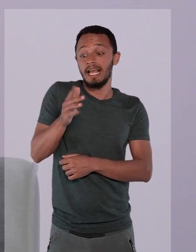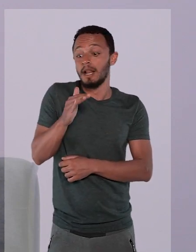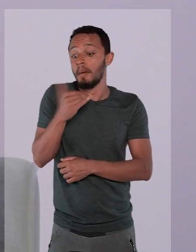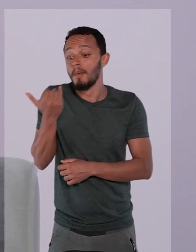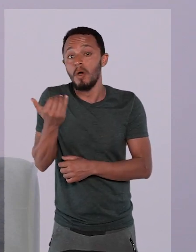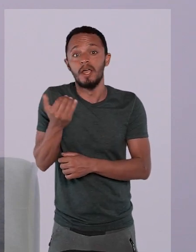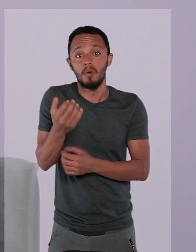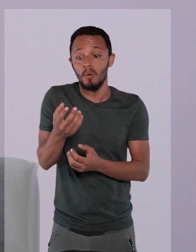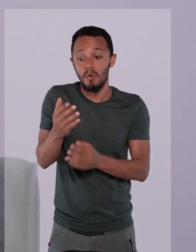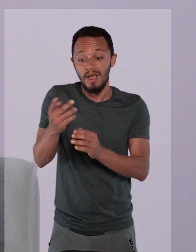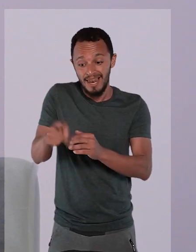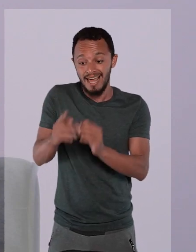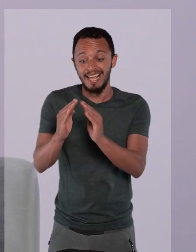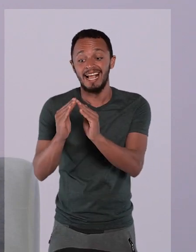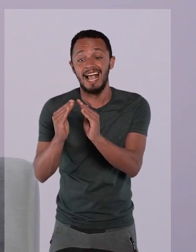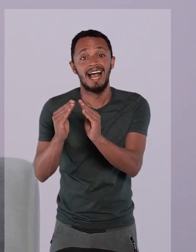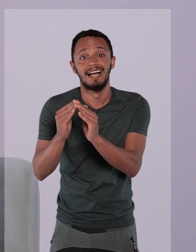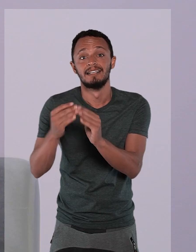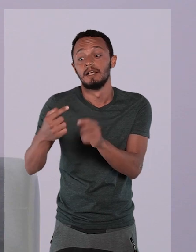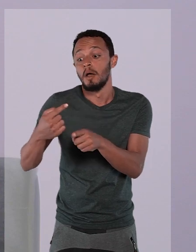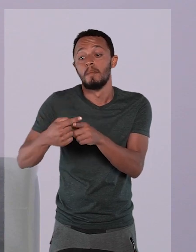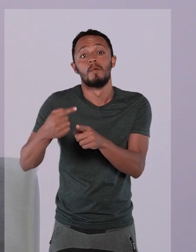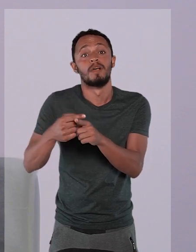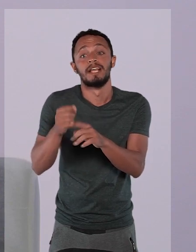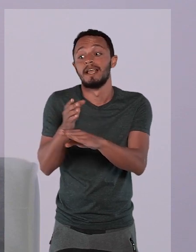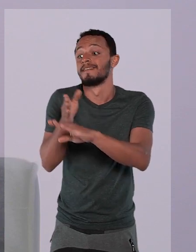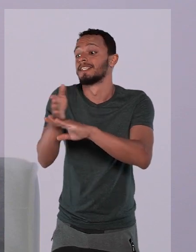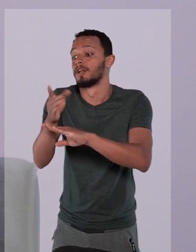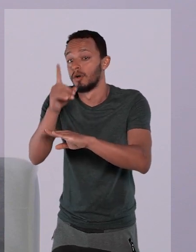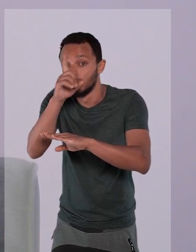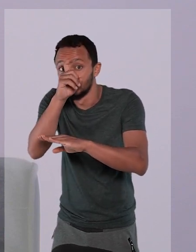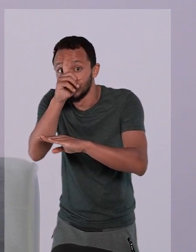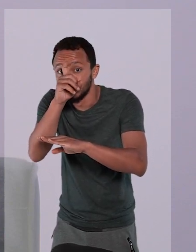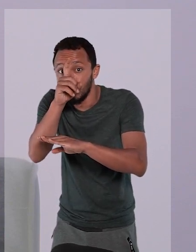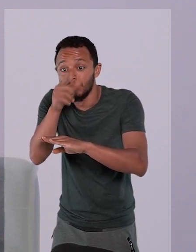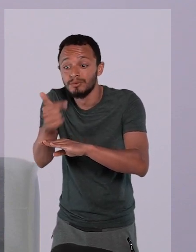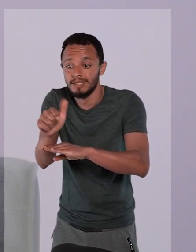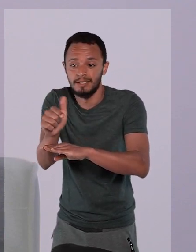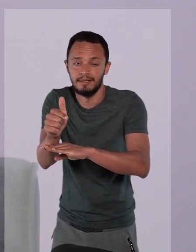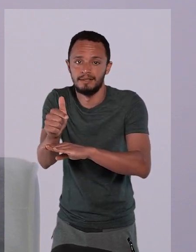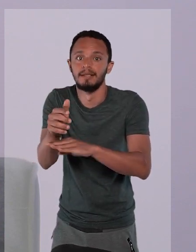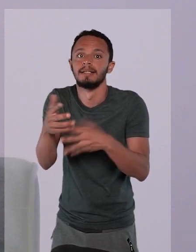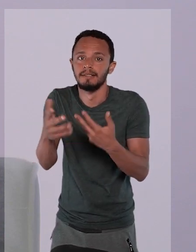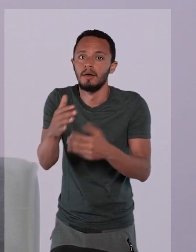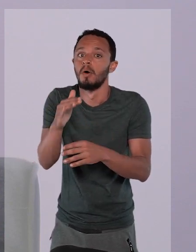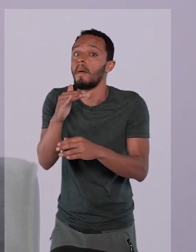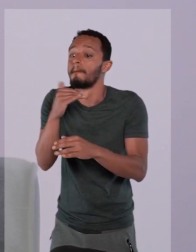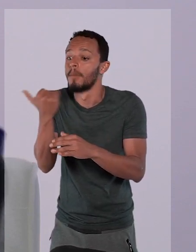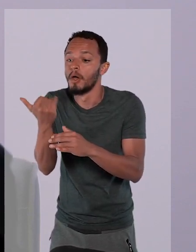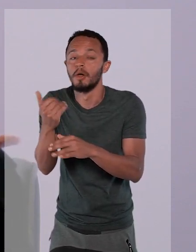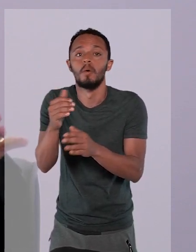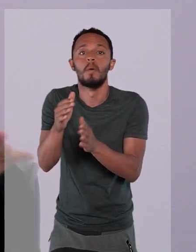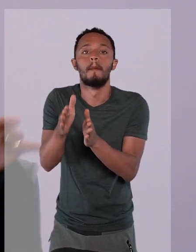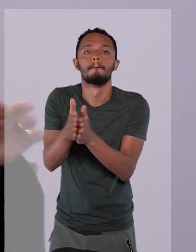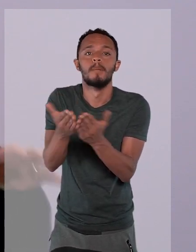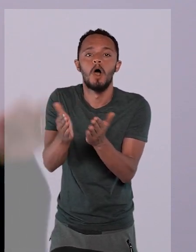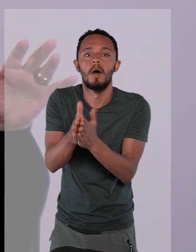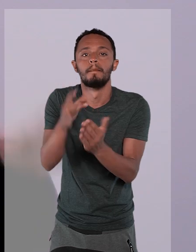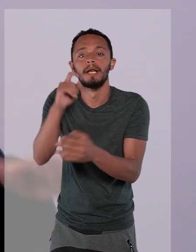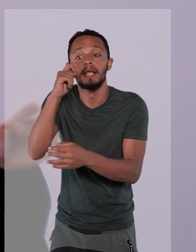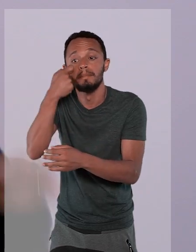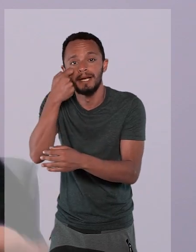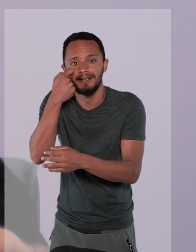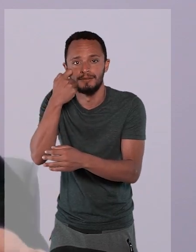porque não tinha como ir para o hospital. Então, quem morreu foi preto e pobre, em Nova York. E aqui